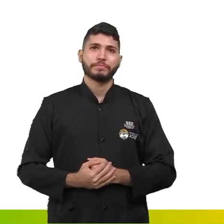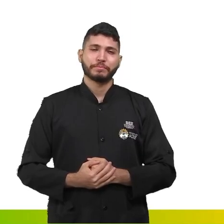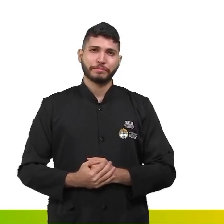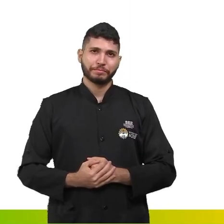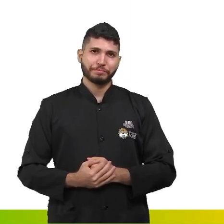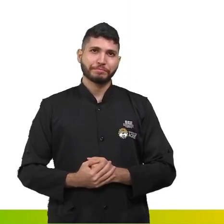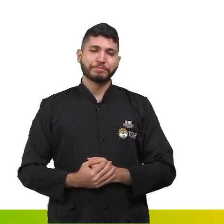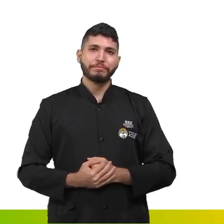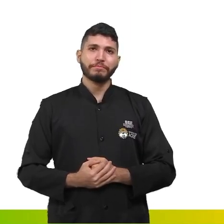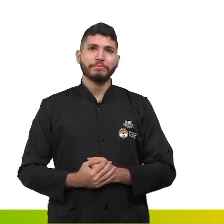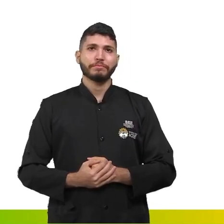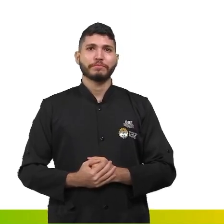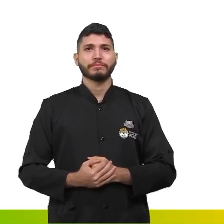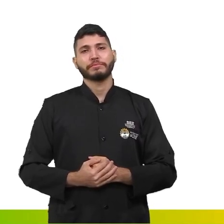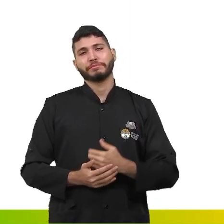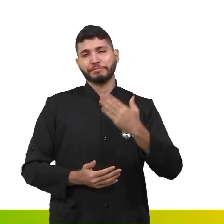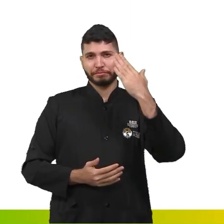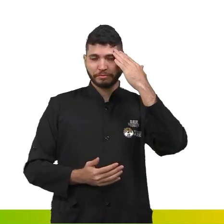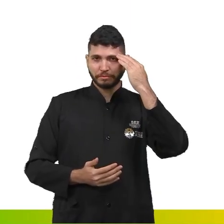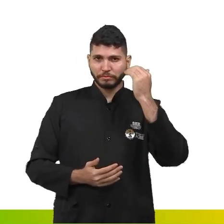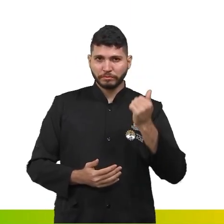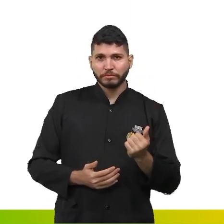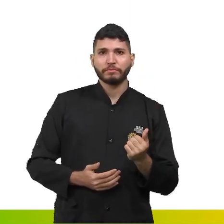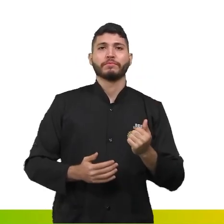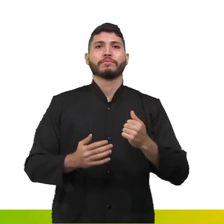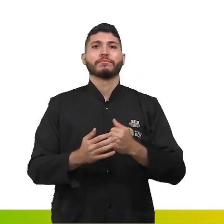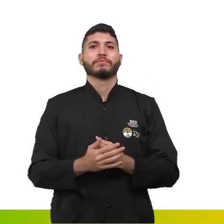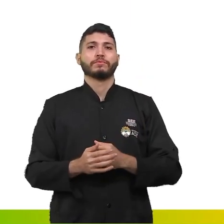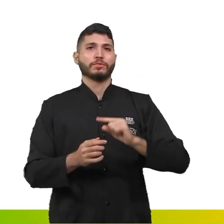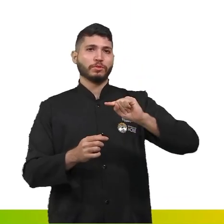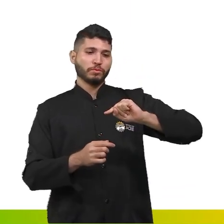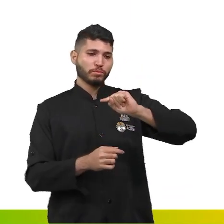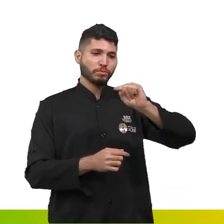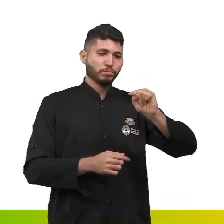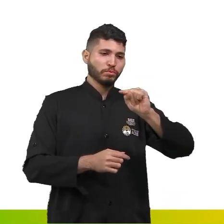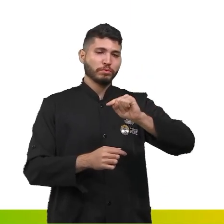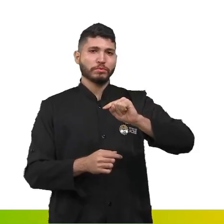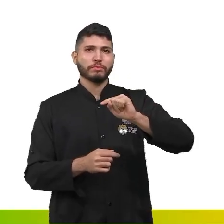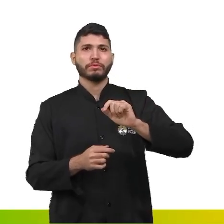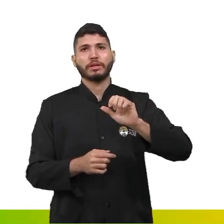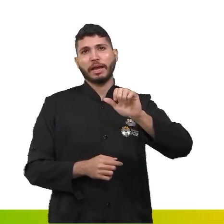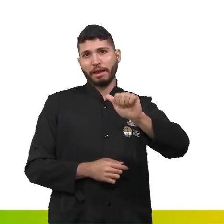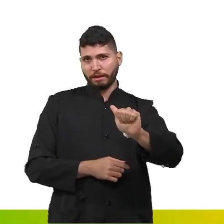Eu sei também que os ângulos